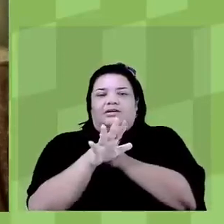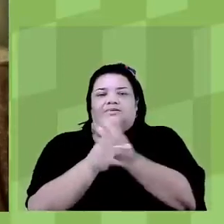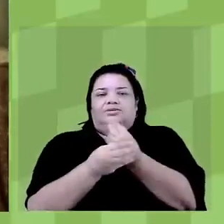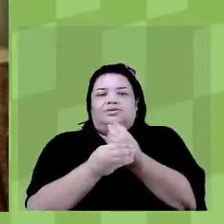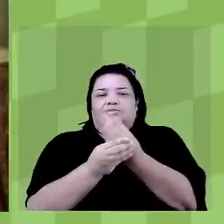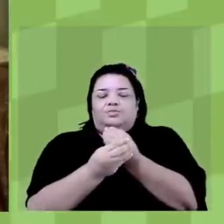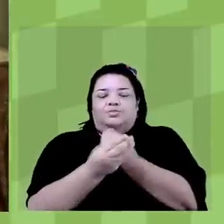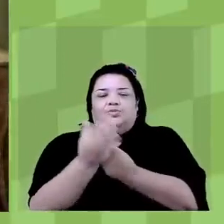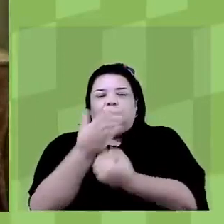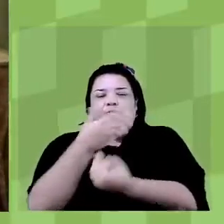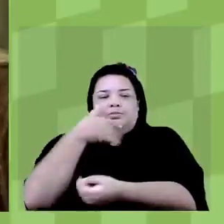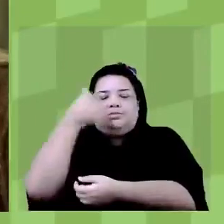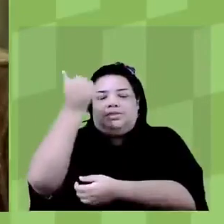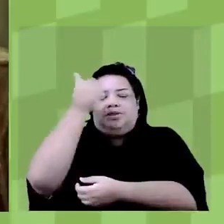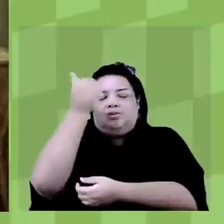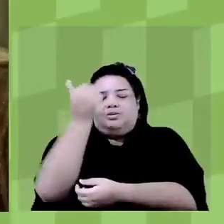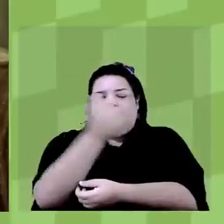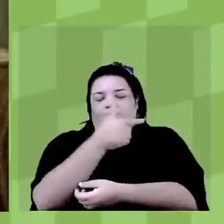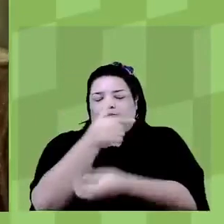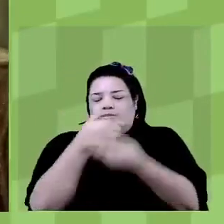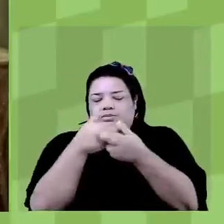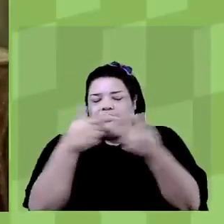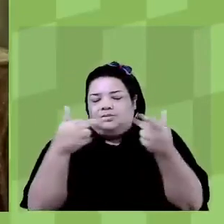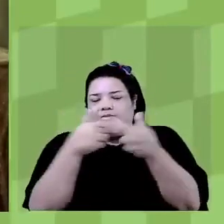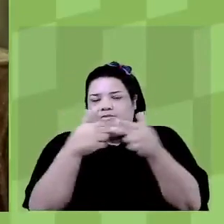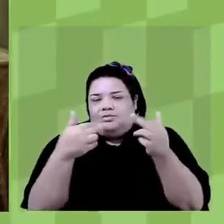qualquer outra coisa. Então, eu